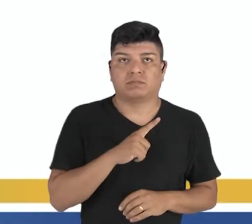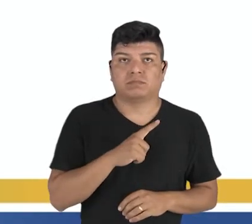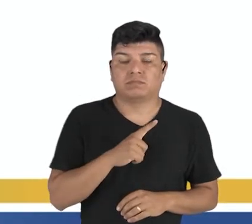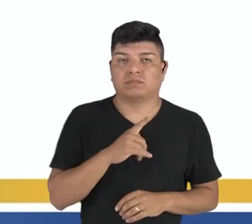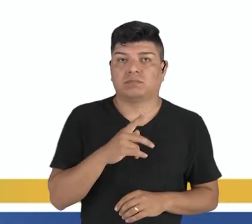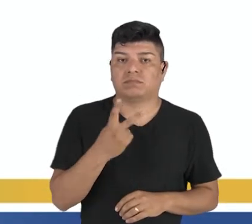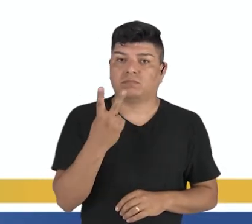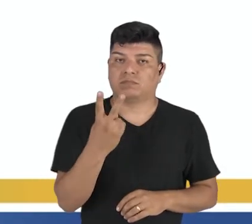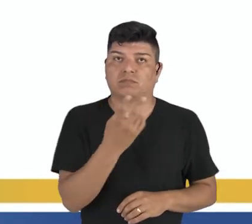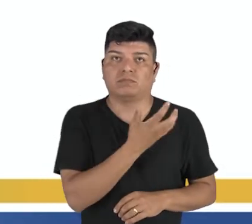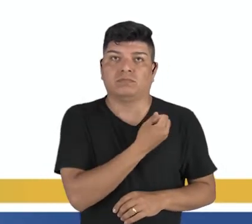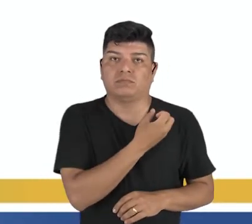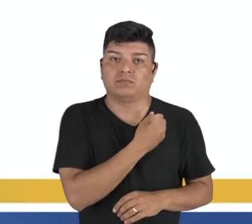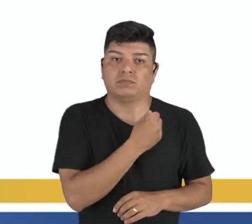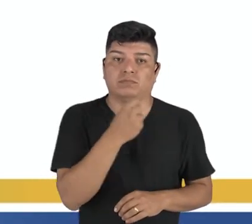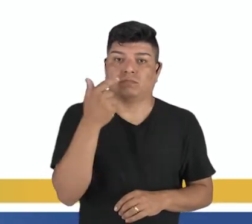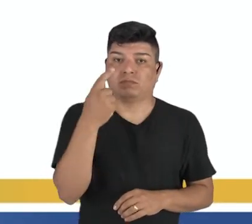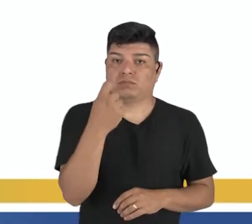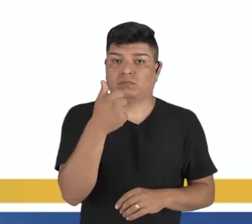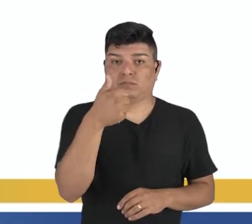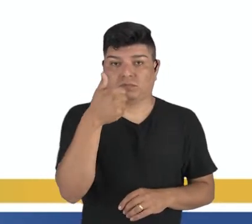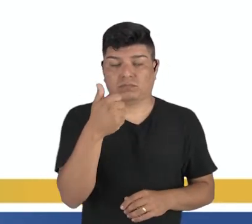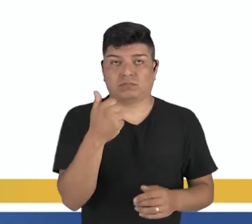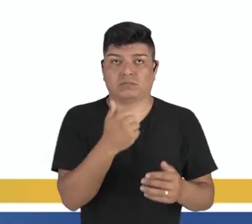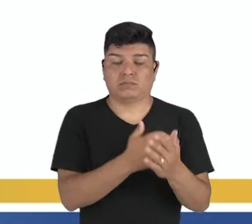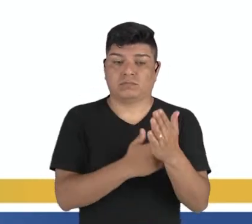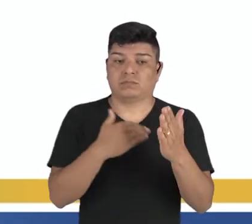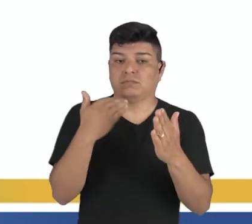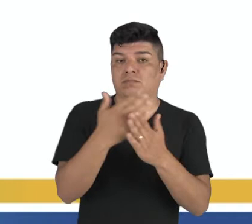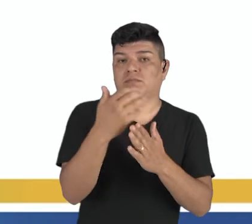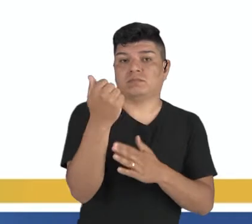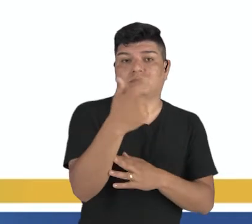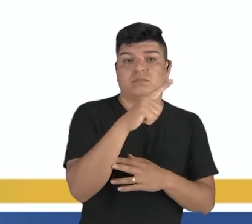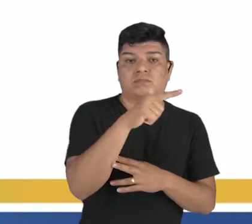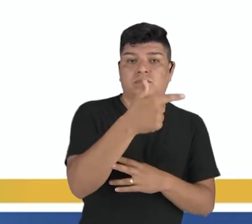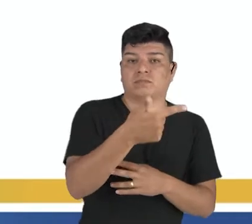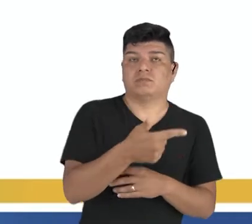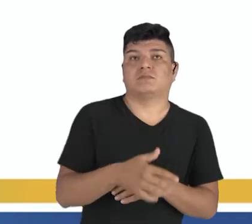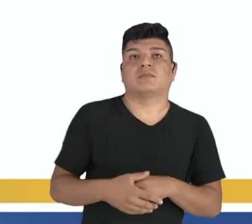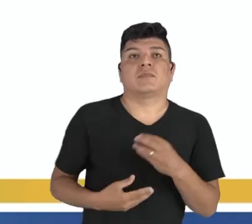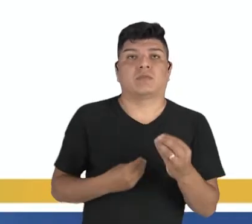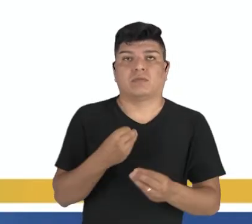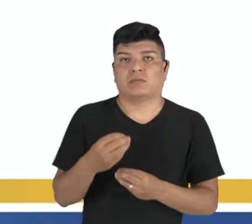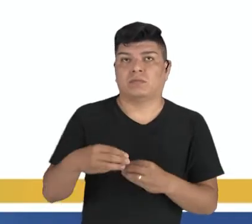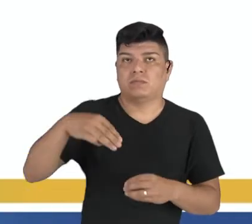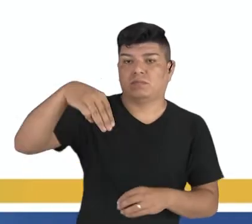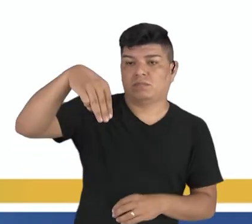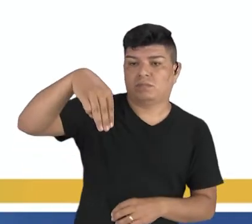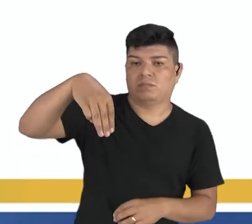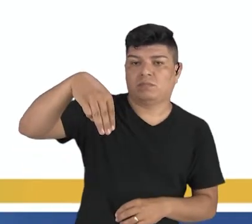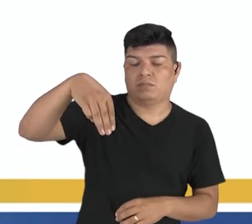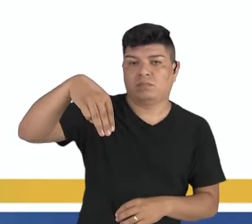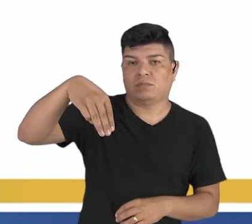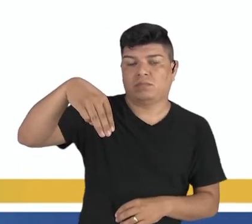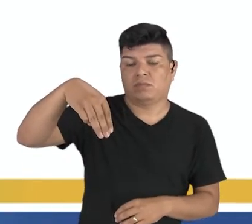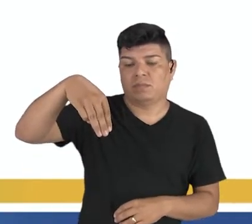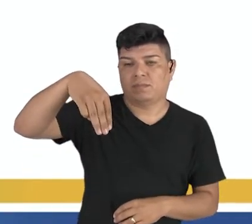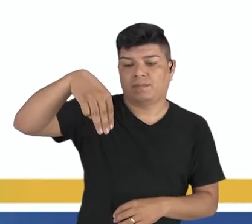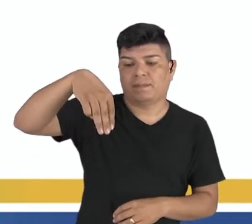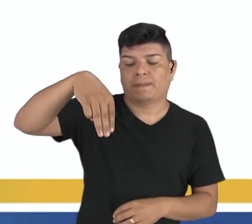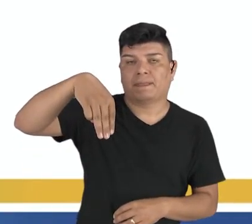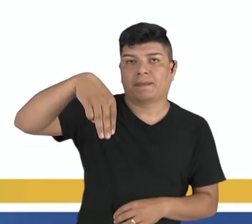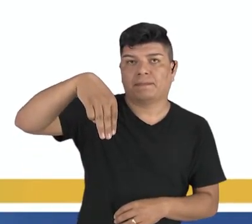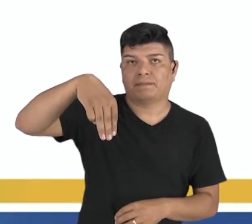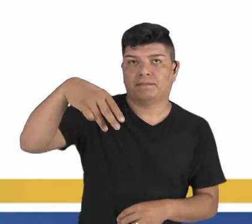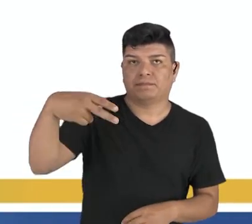números desconhecidos, em que um é maior e o outro é menor. Como escrever essa expressão algébrica? Então, nesse caso dessa linguagem